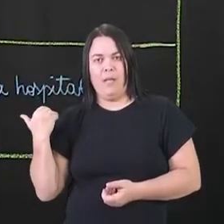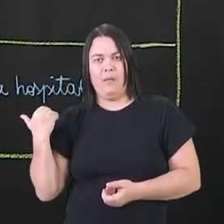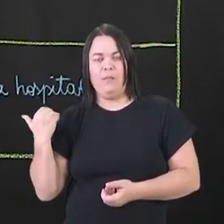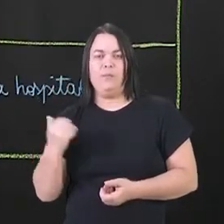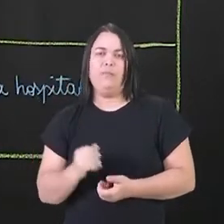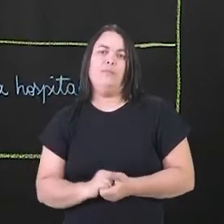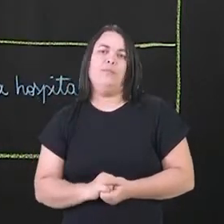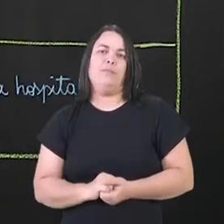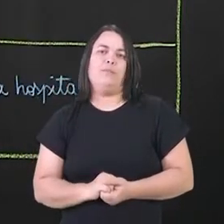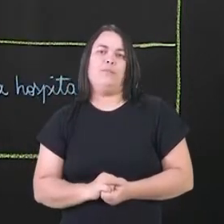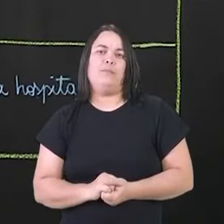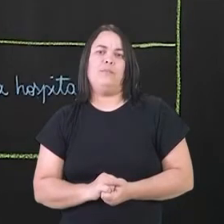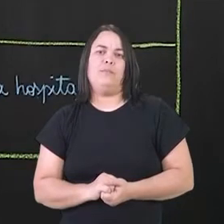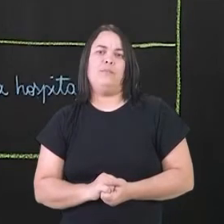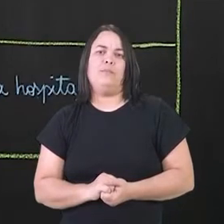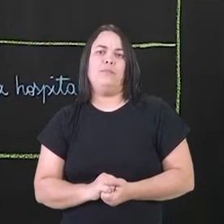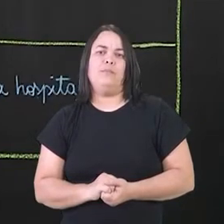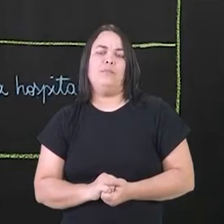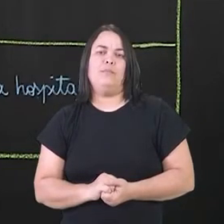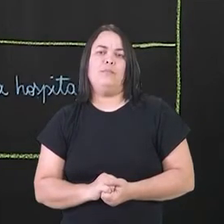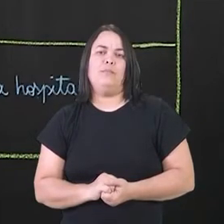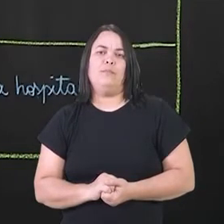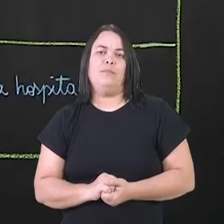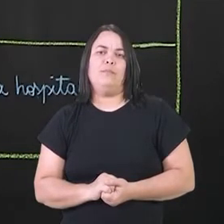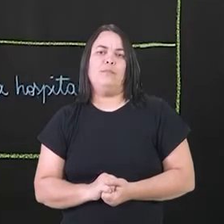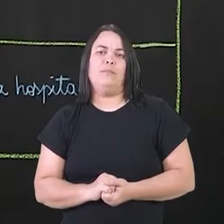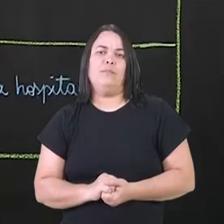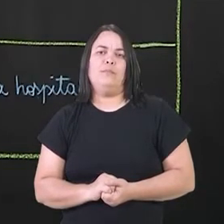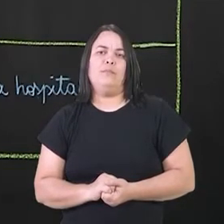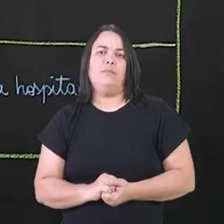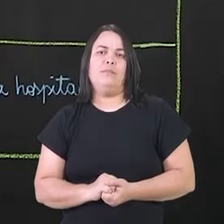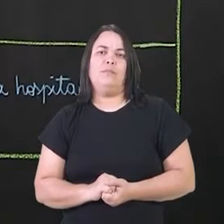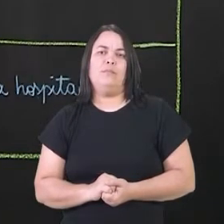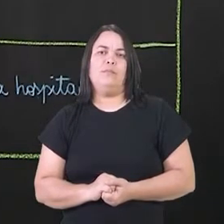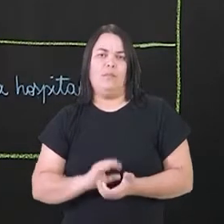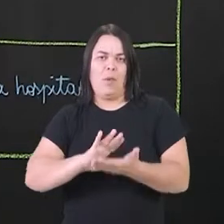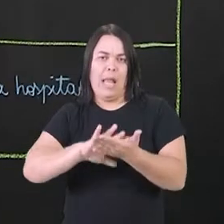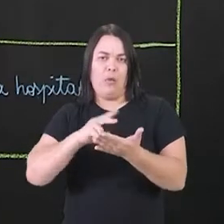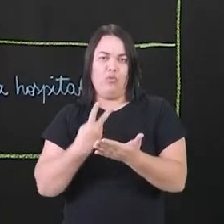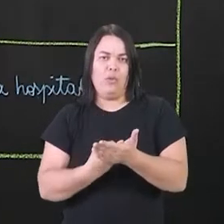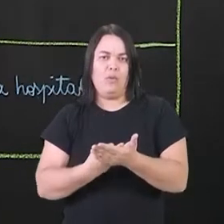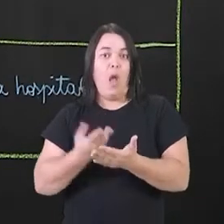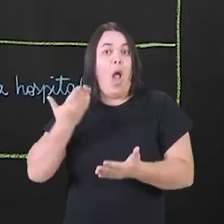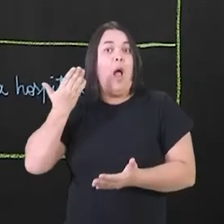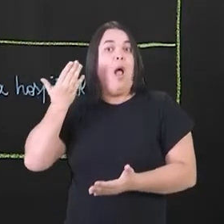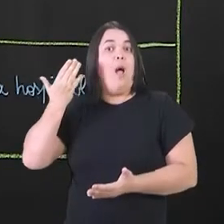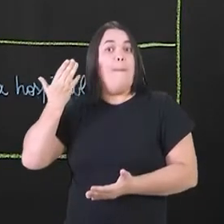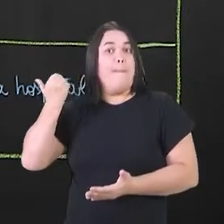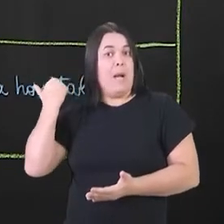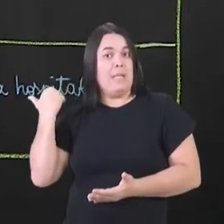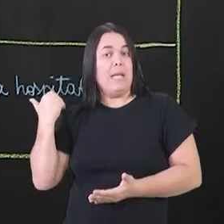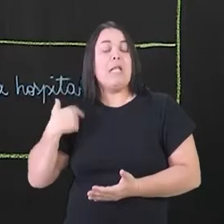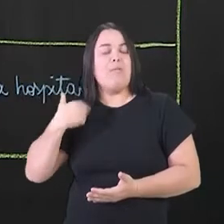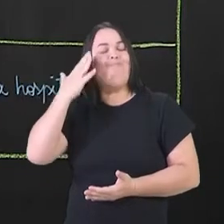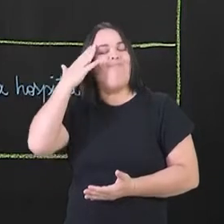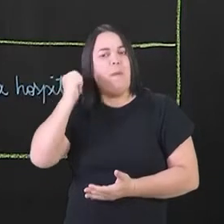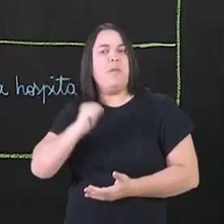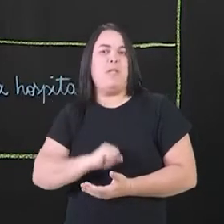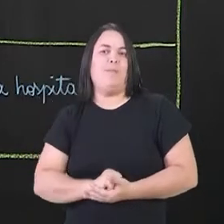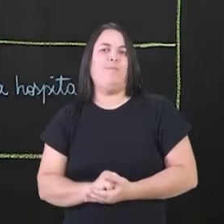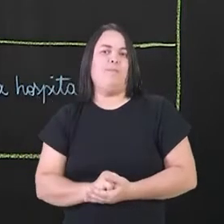10, but now I forgot. Ou seja, era algo que no passado eu